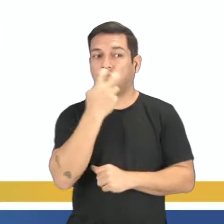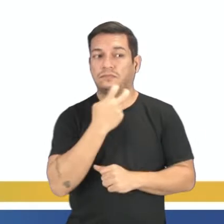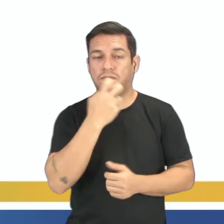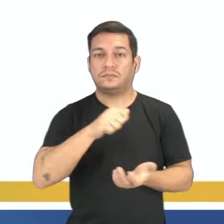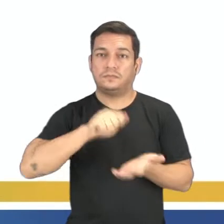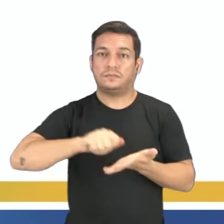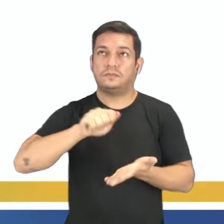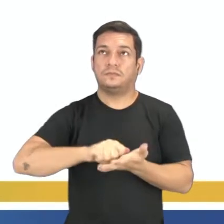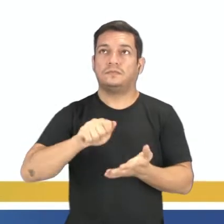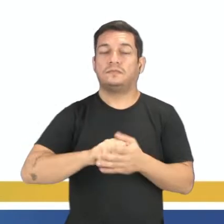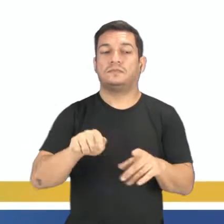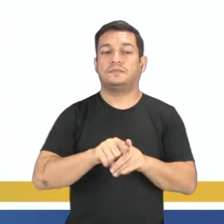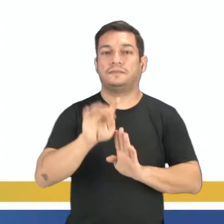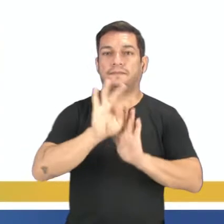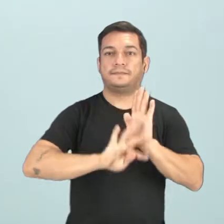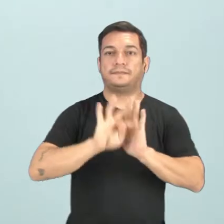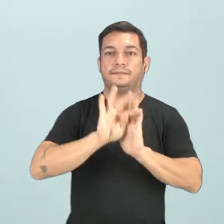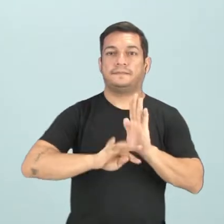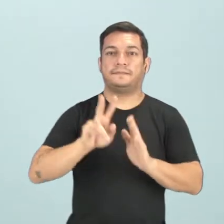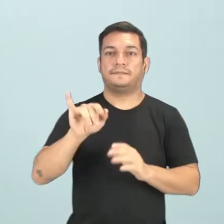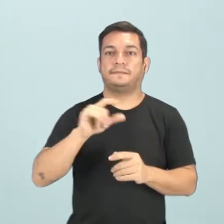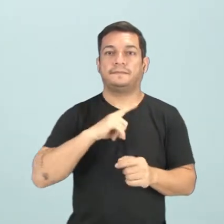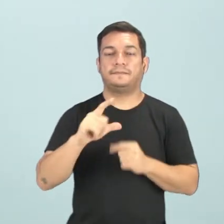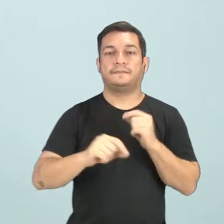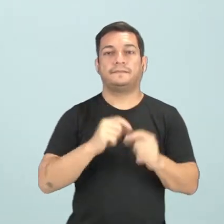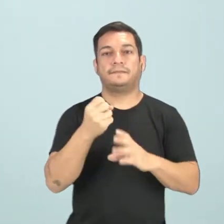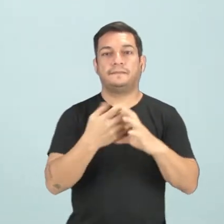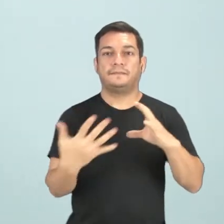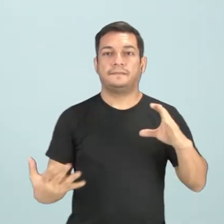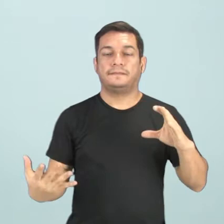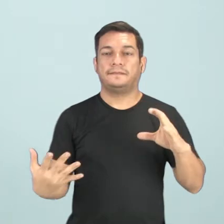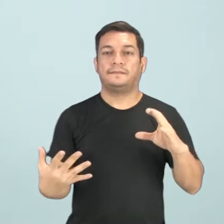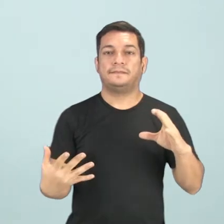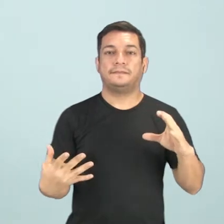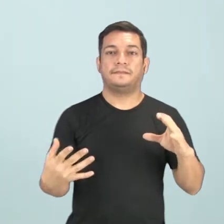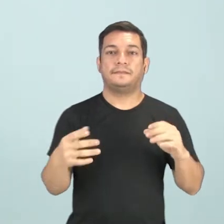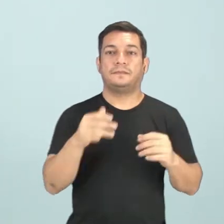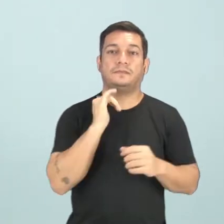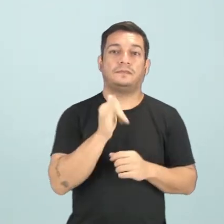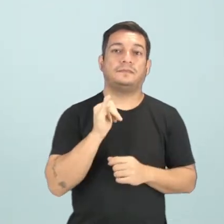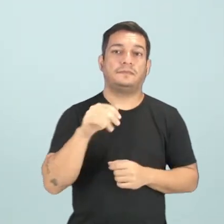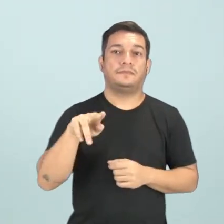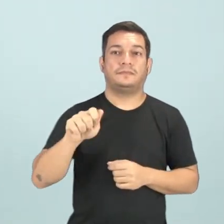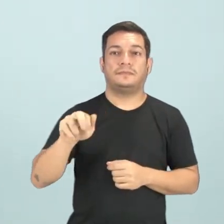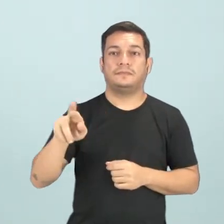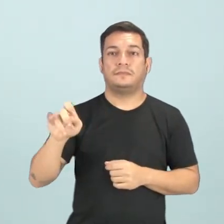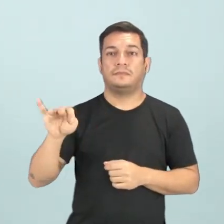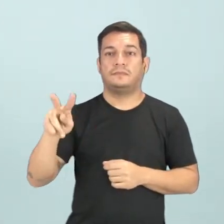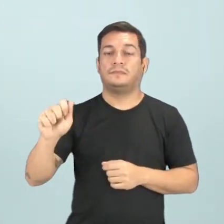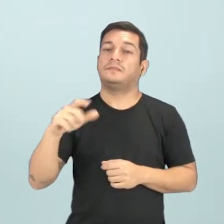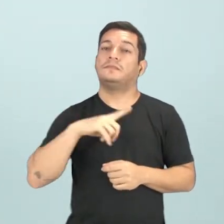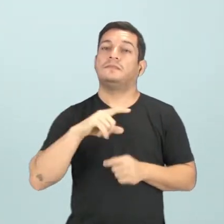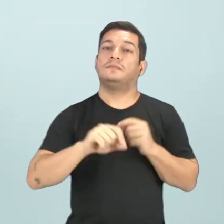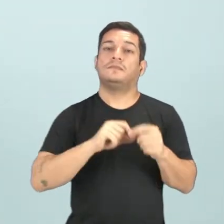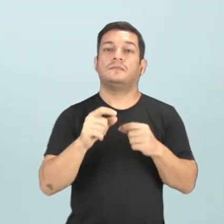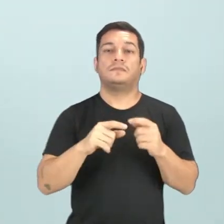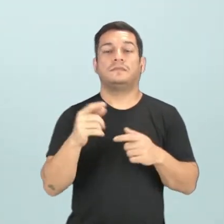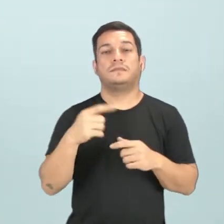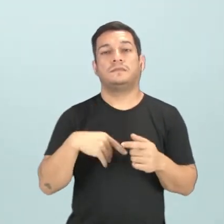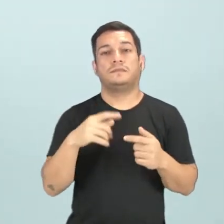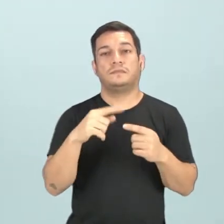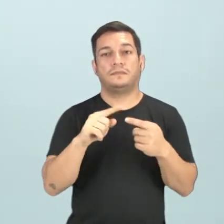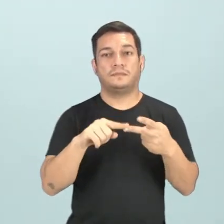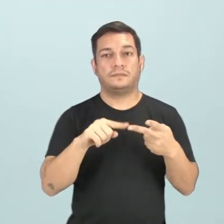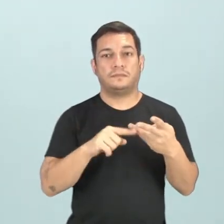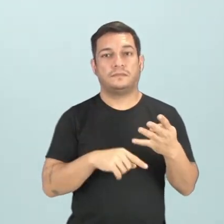escrita, né, o texto ali vai assumir as características de uma narrativa. Então, ele vai ter o quê? Os elementos da